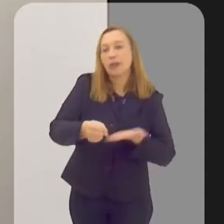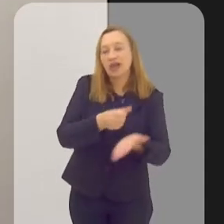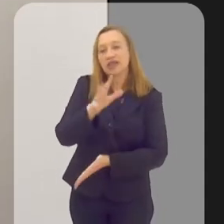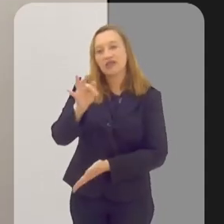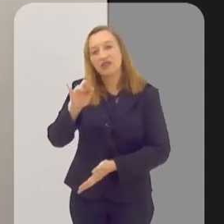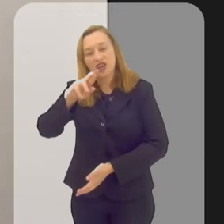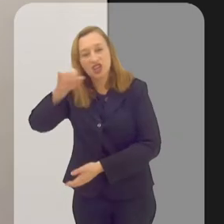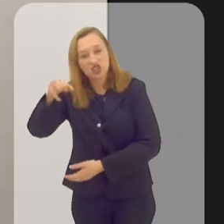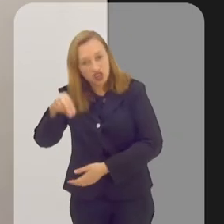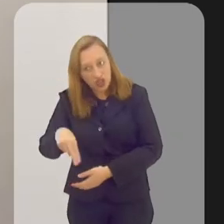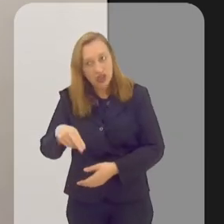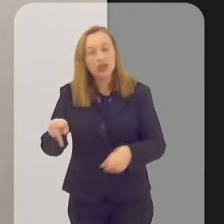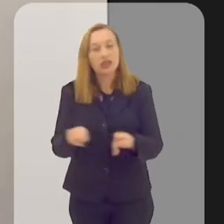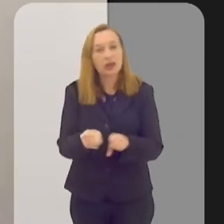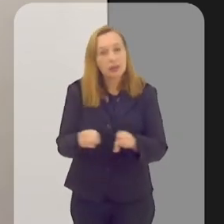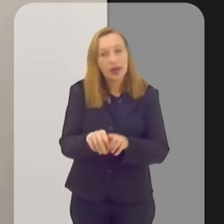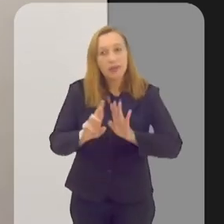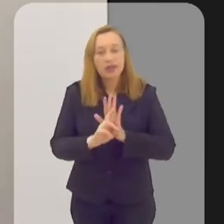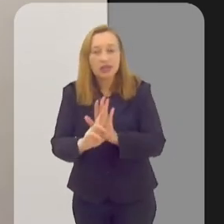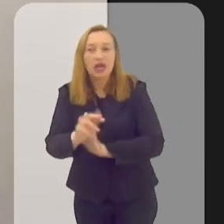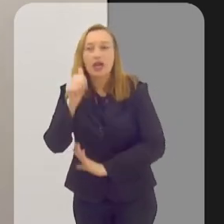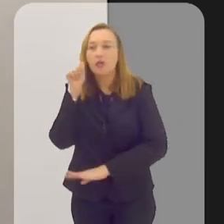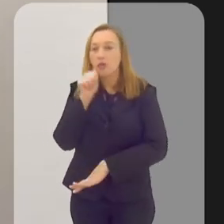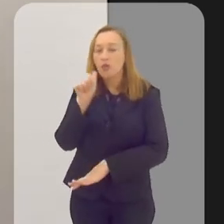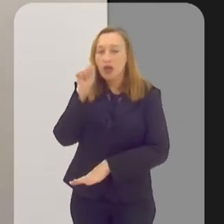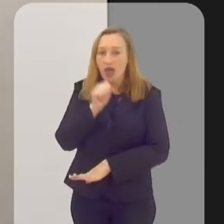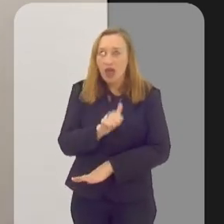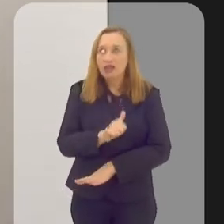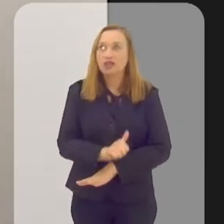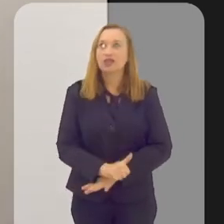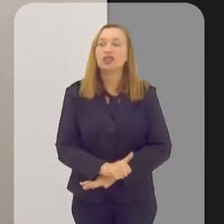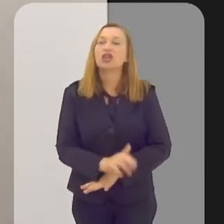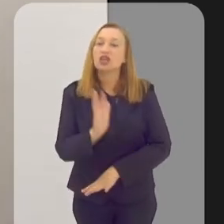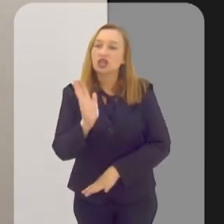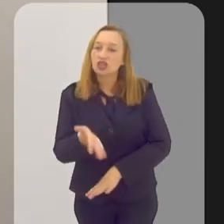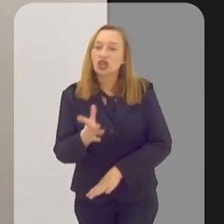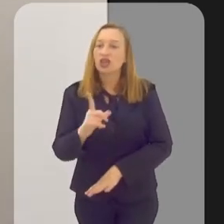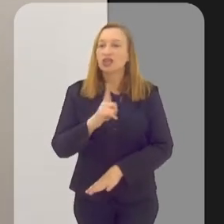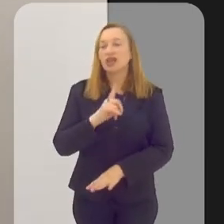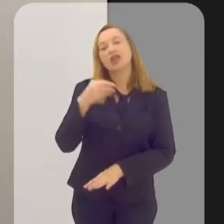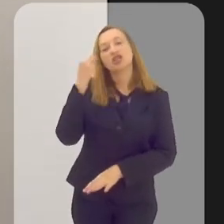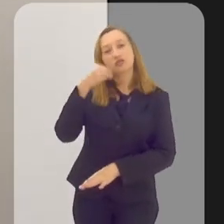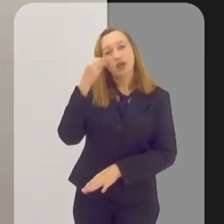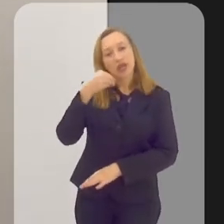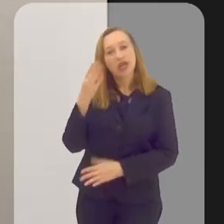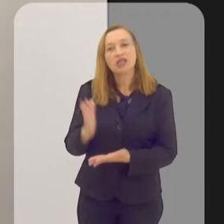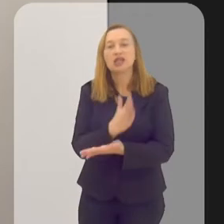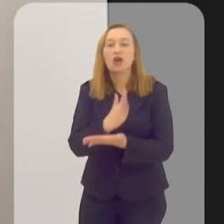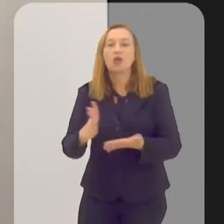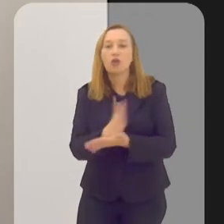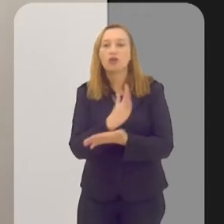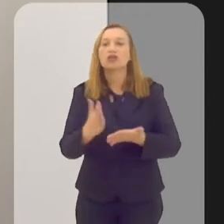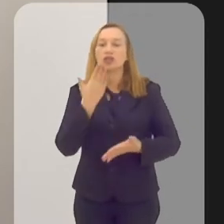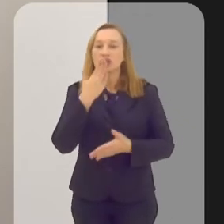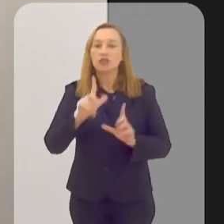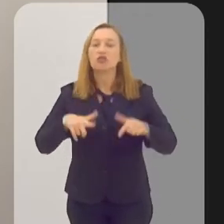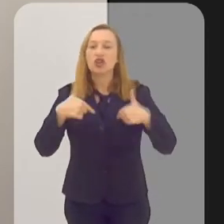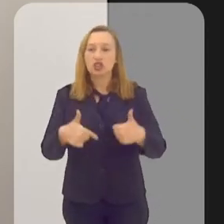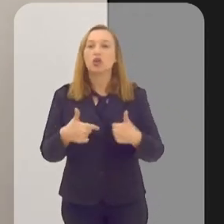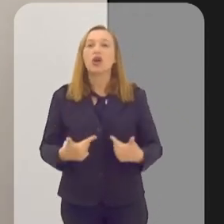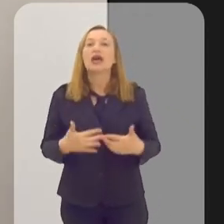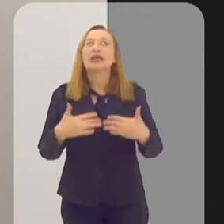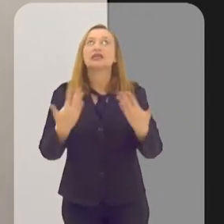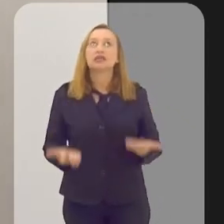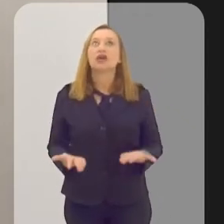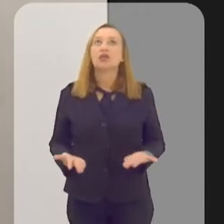parte da base da Firjan também estão ali representados, e mulheres que possuem já alguma experiência nesse